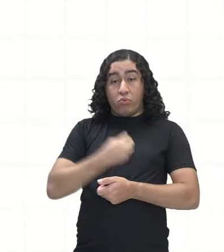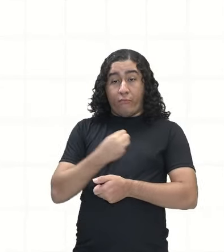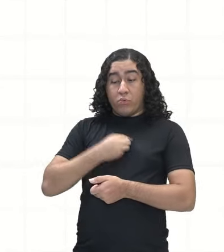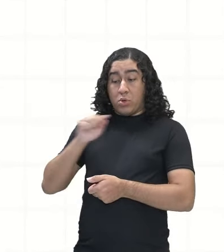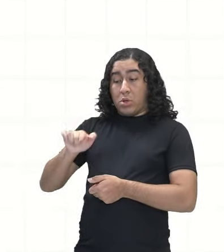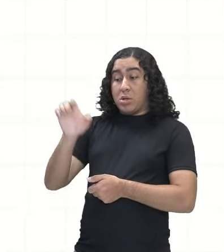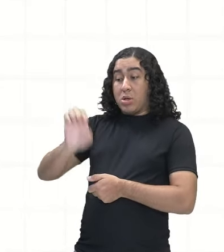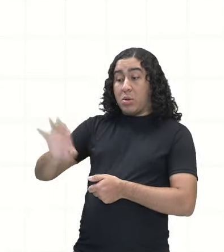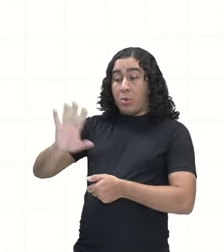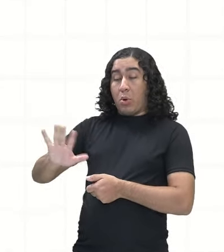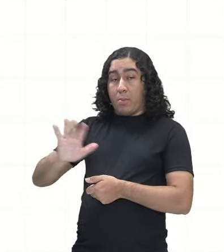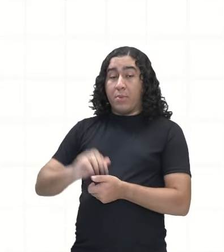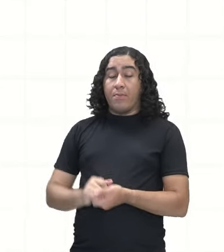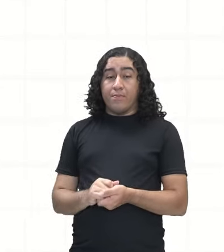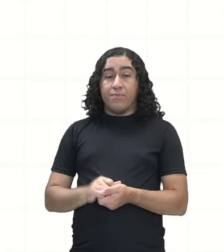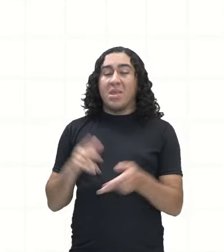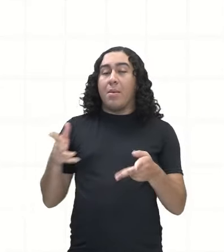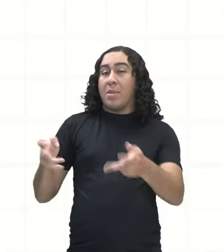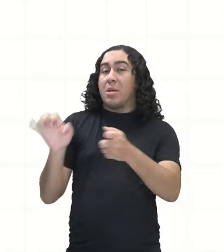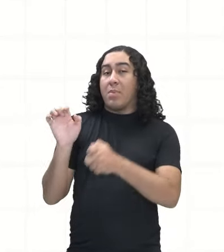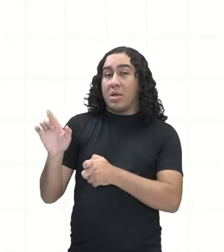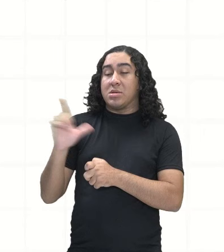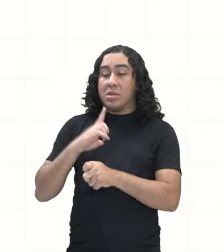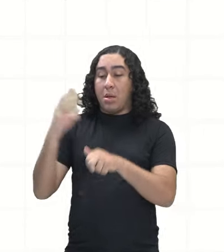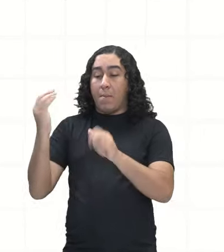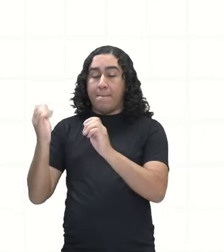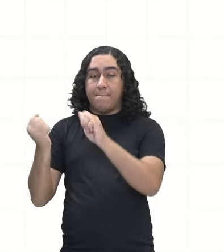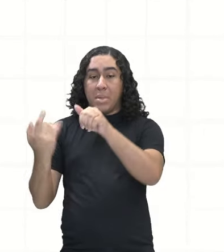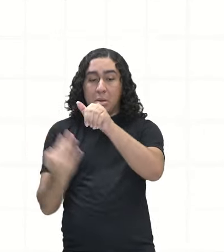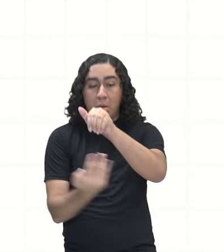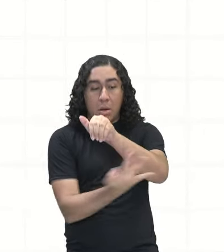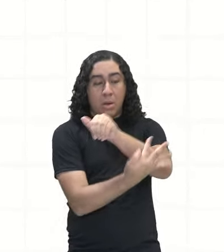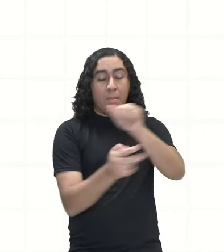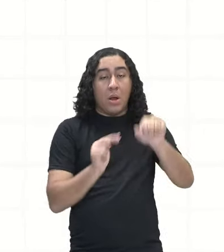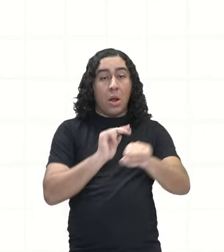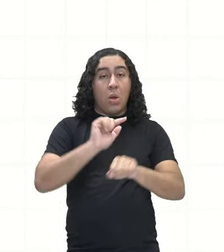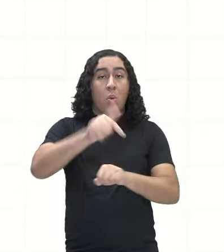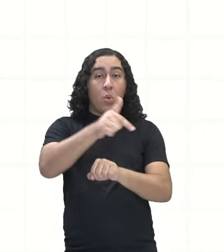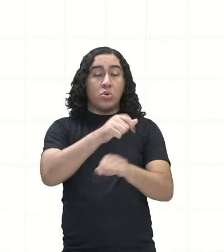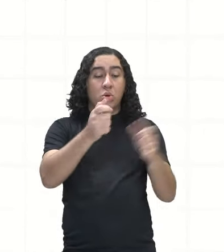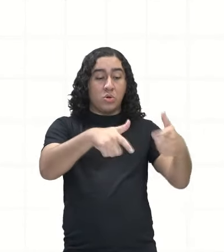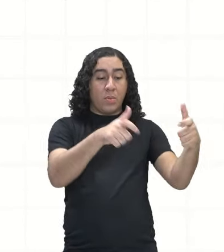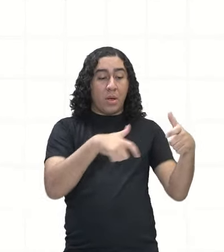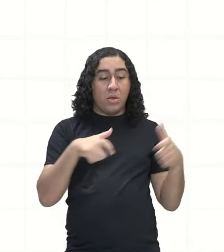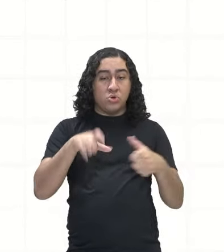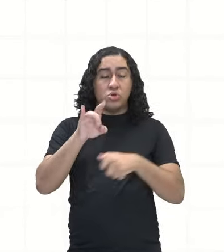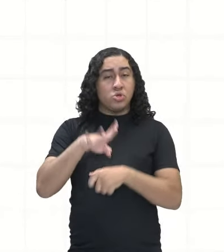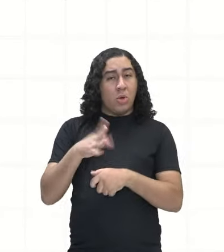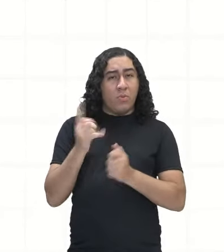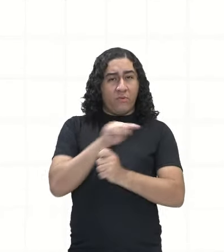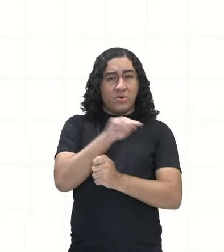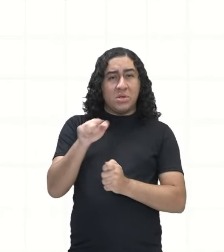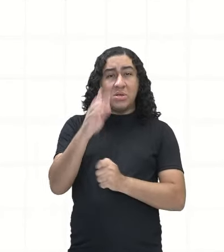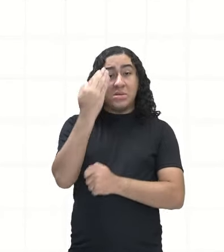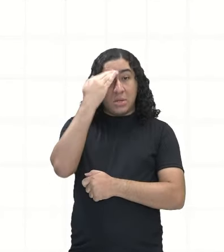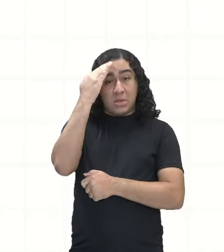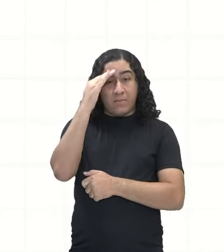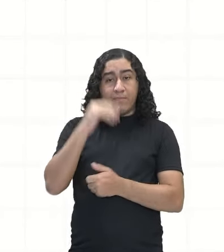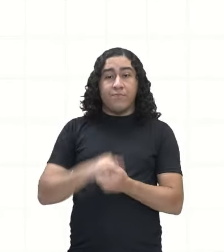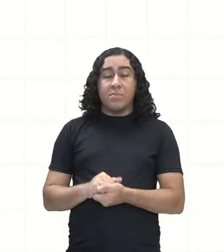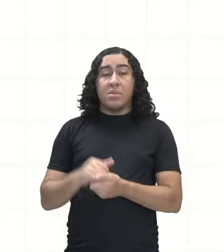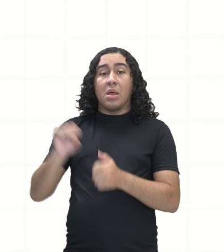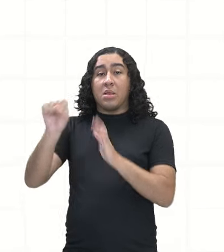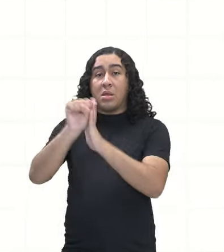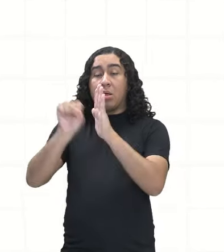observa que eles serão ali irão se deslocar para outras áreas em especial tá bom só para me para eu me certificar século XIX e